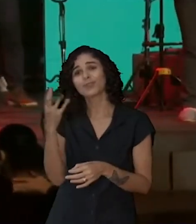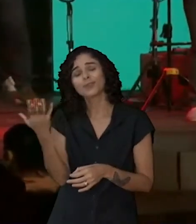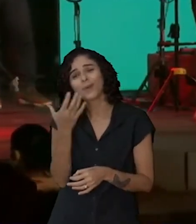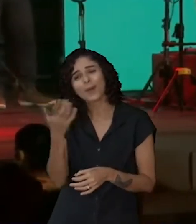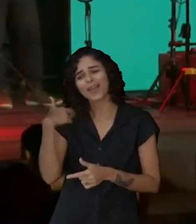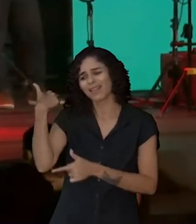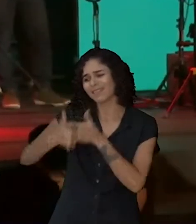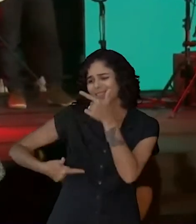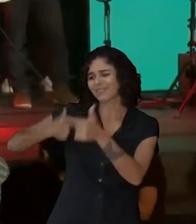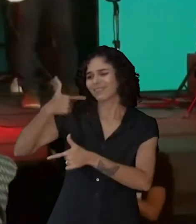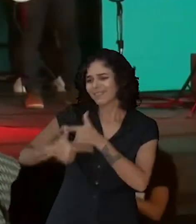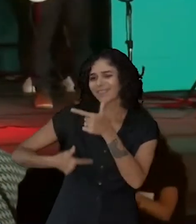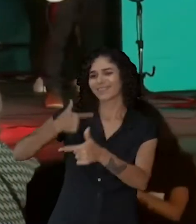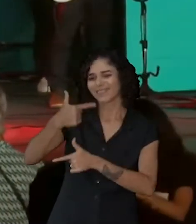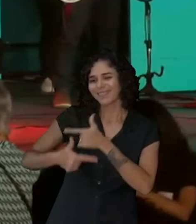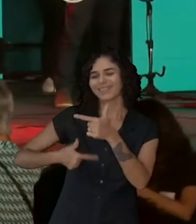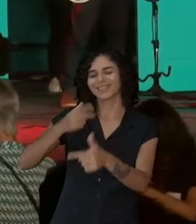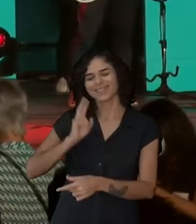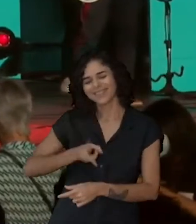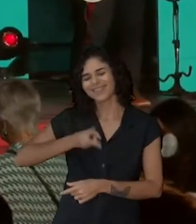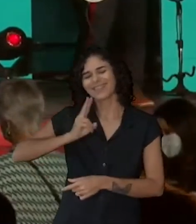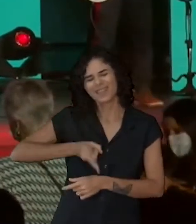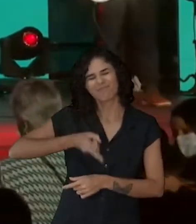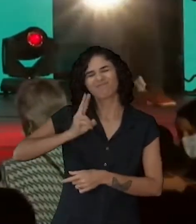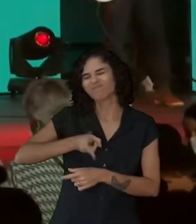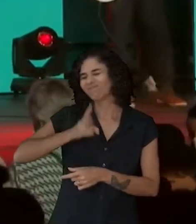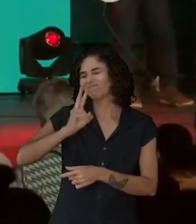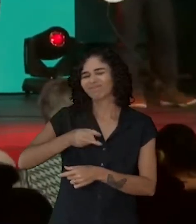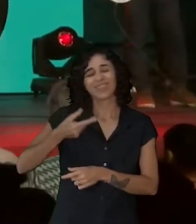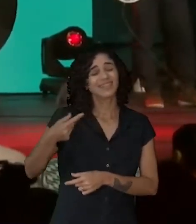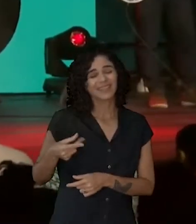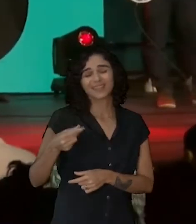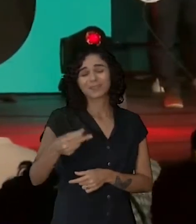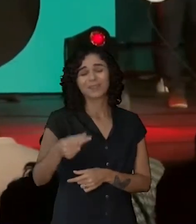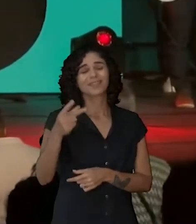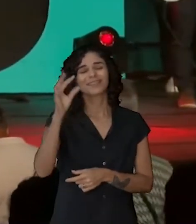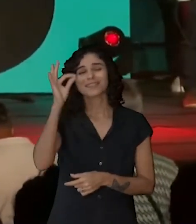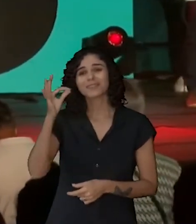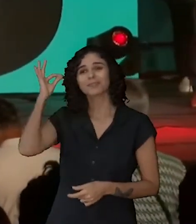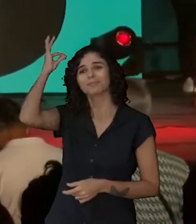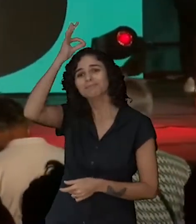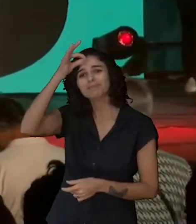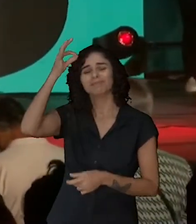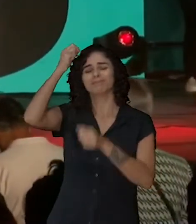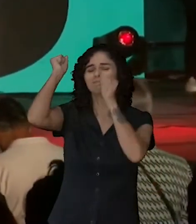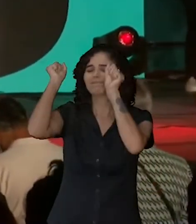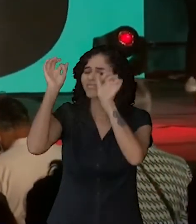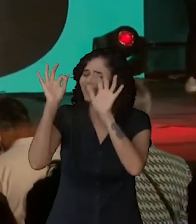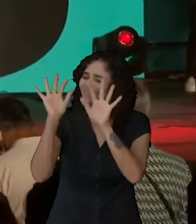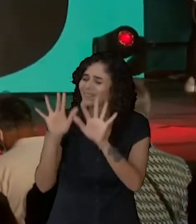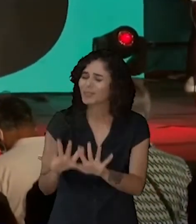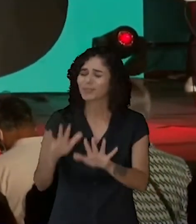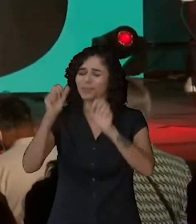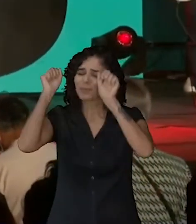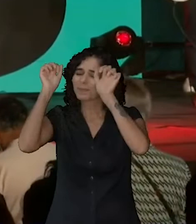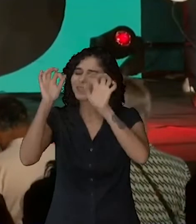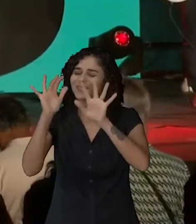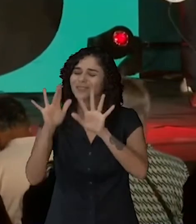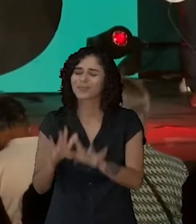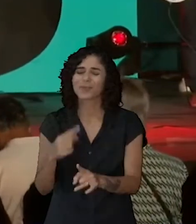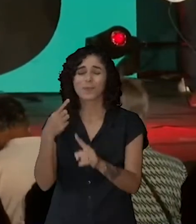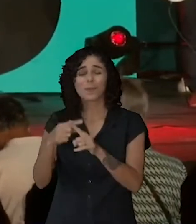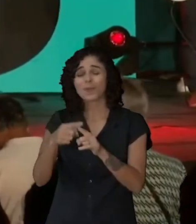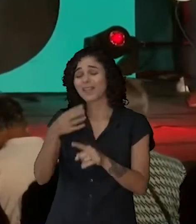tempo todo, o dia todo, todos os dias. Então Espírito Santo, traz isso para eles, porque eles